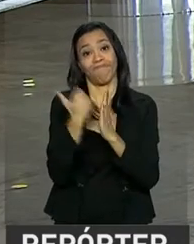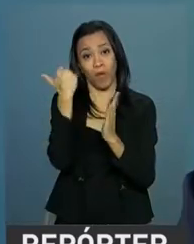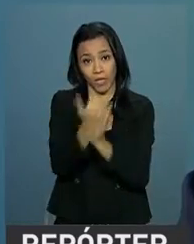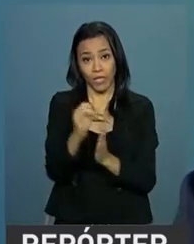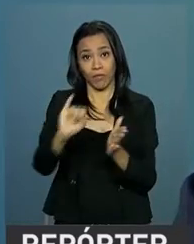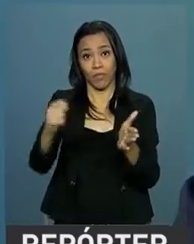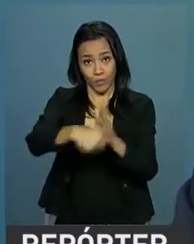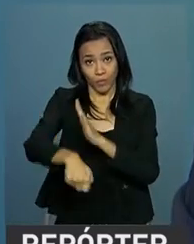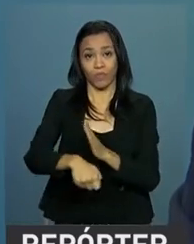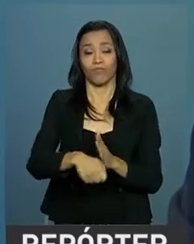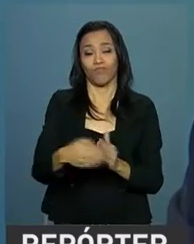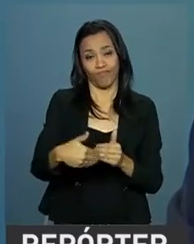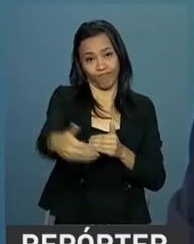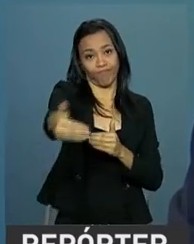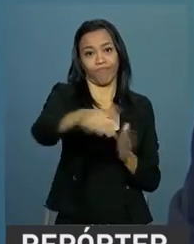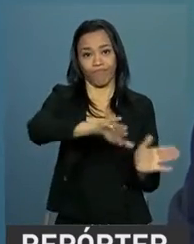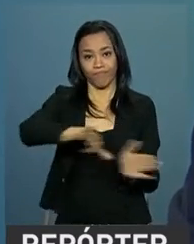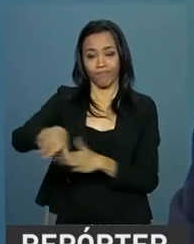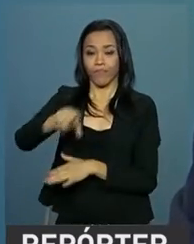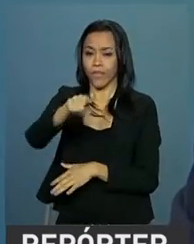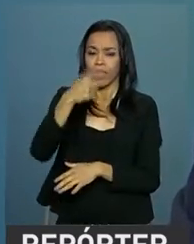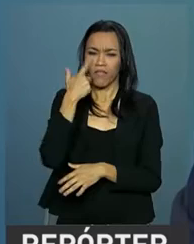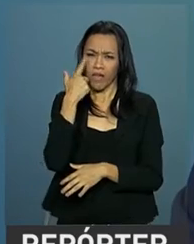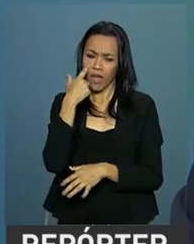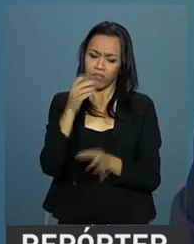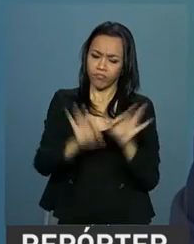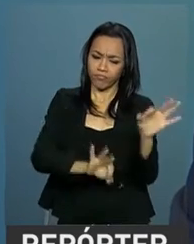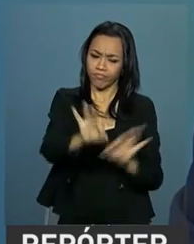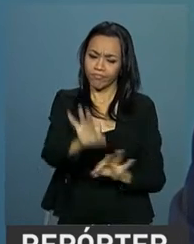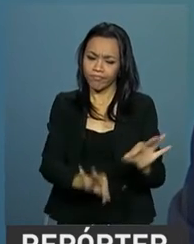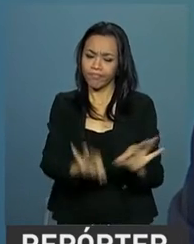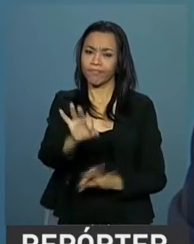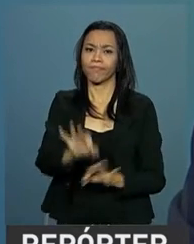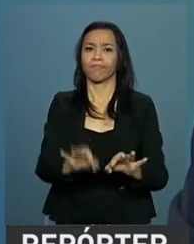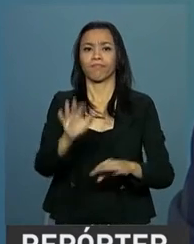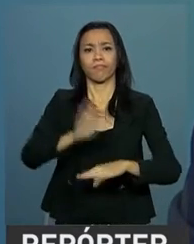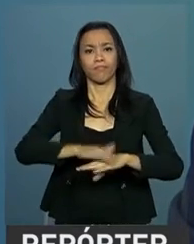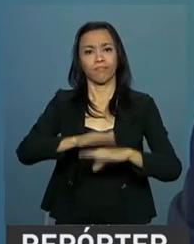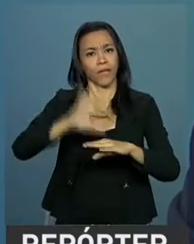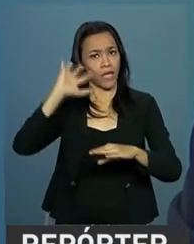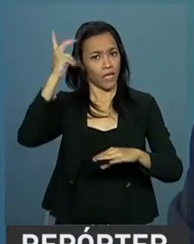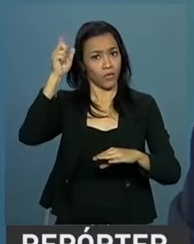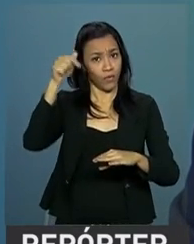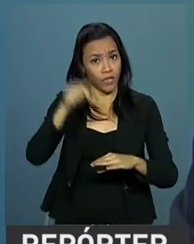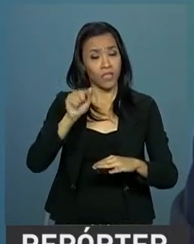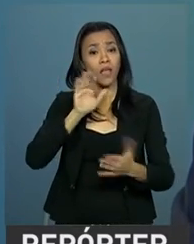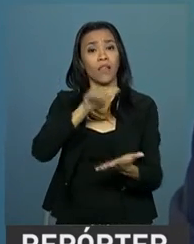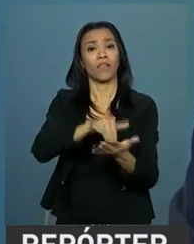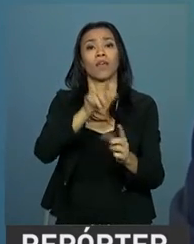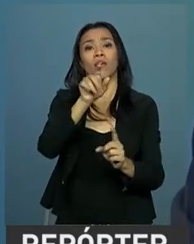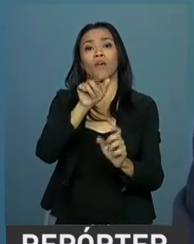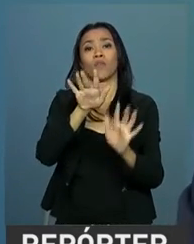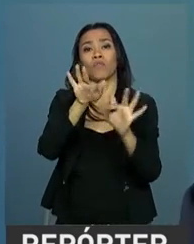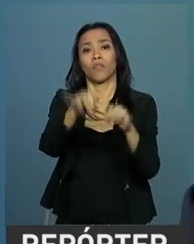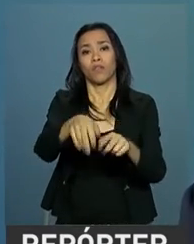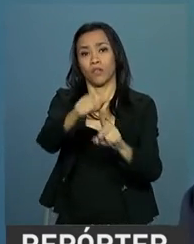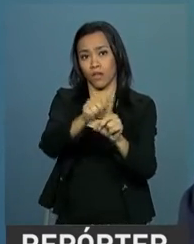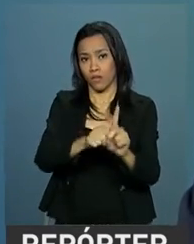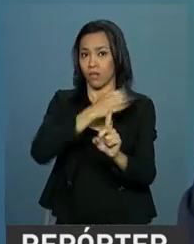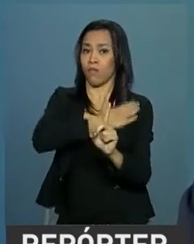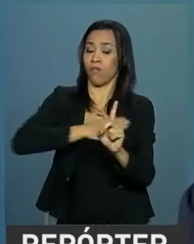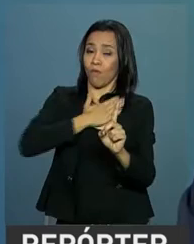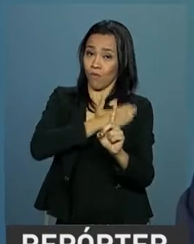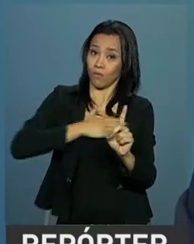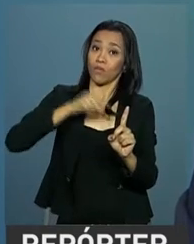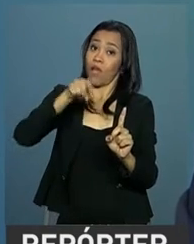estaremos definindo esta questão até o final de agosto num momento em que aí